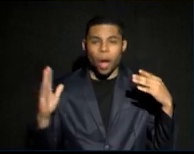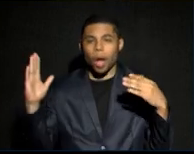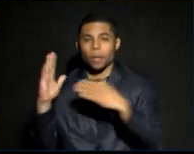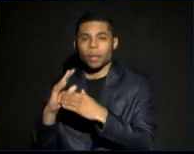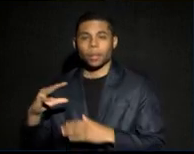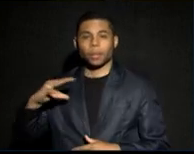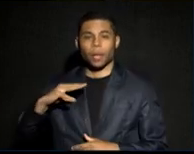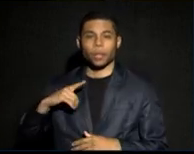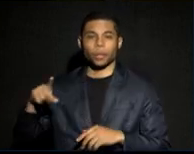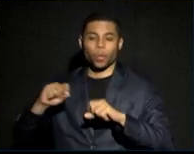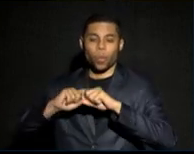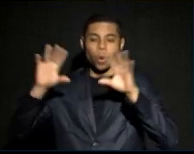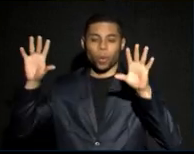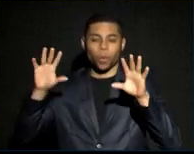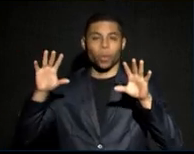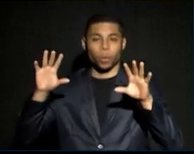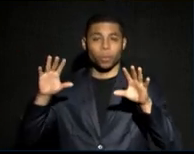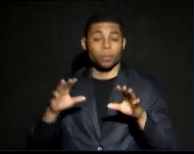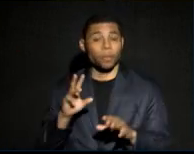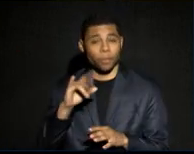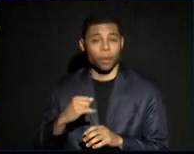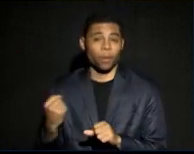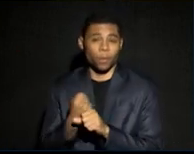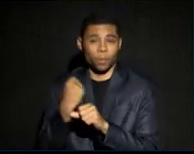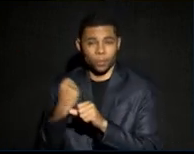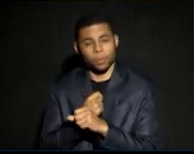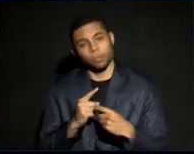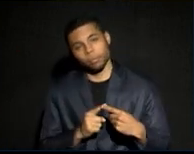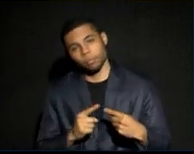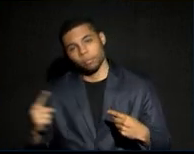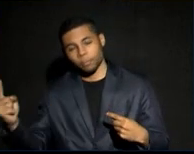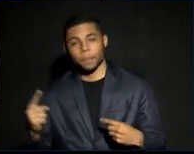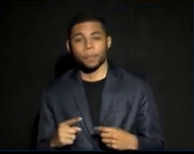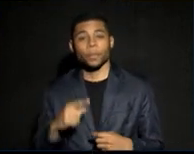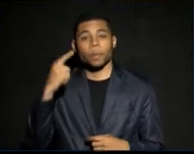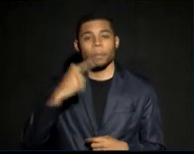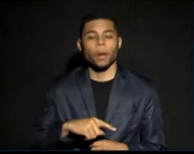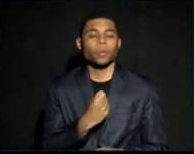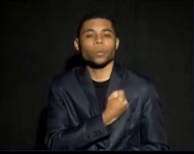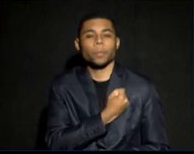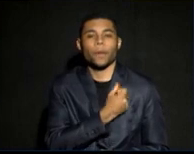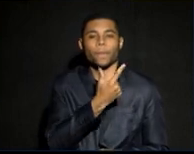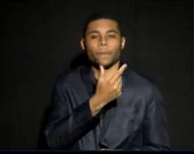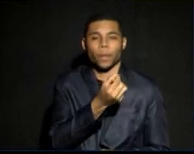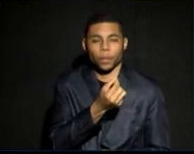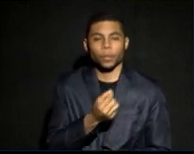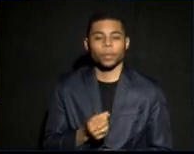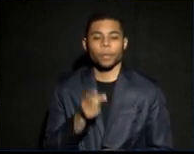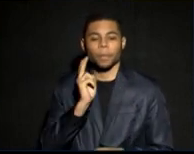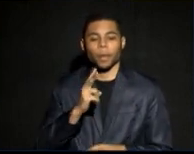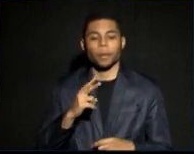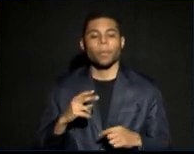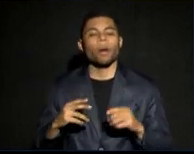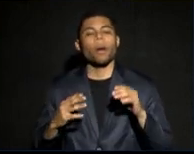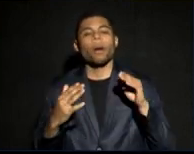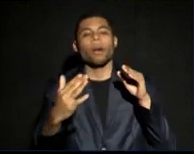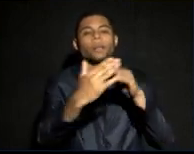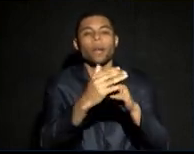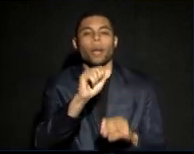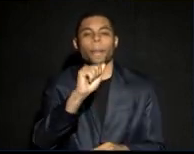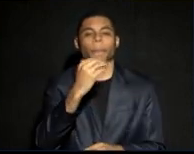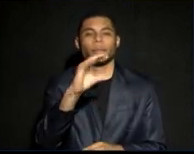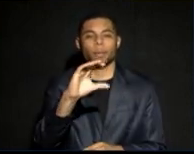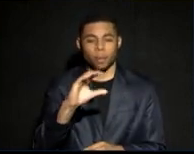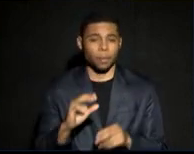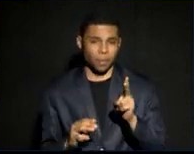até a cidade de Guarulhos Bosque Maia uma linha que vai consumir 17 e 18 b a linha 20 que a famosa linha lá que vai para o